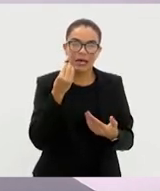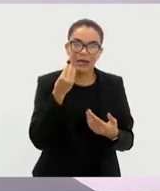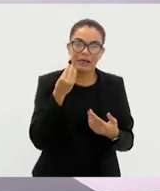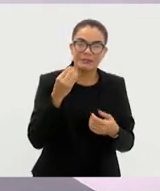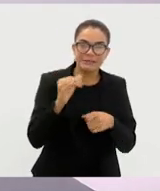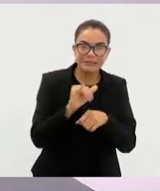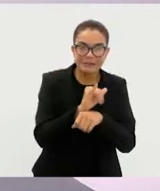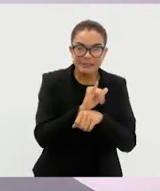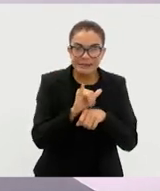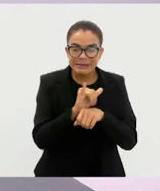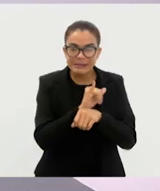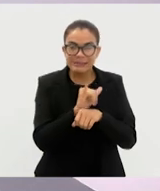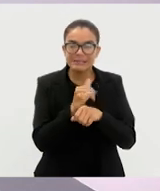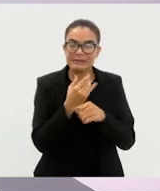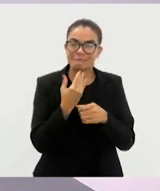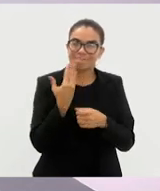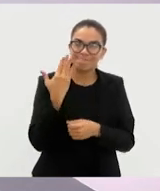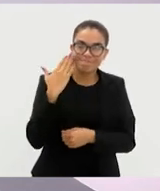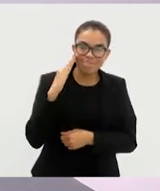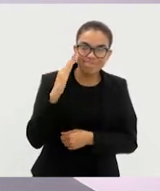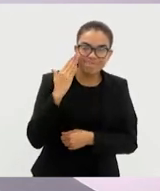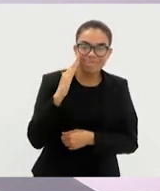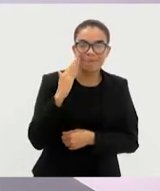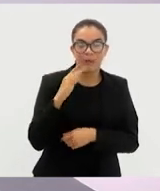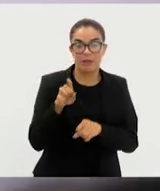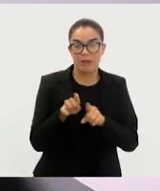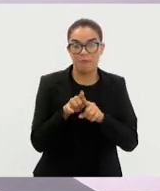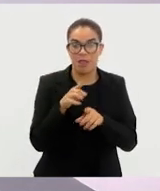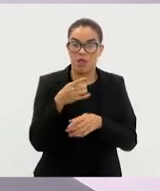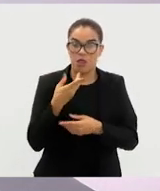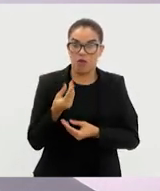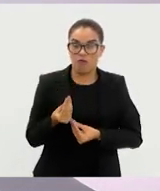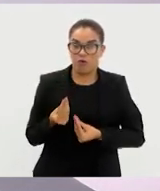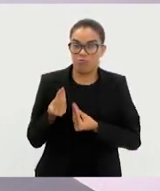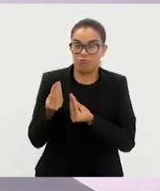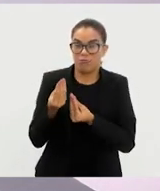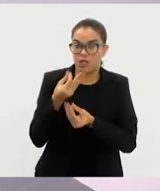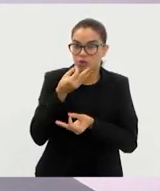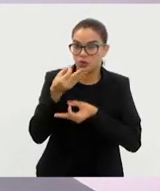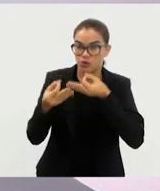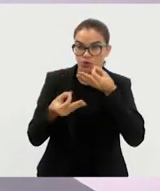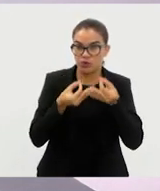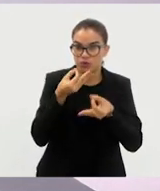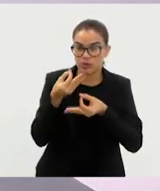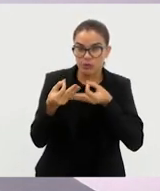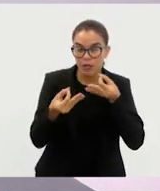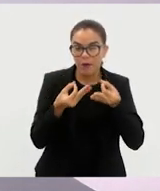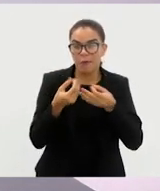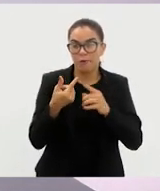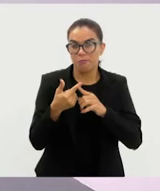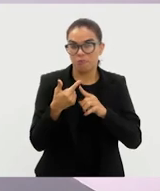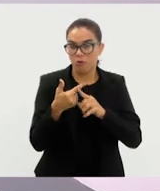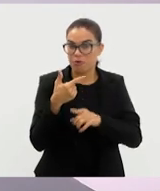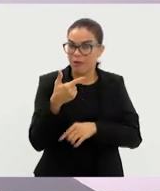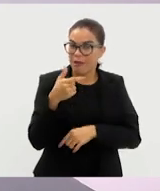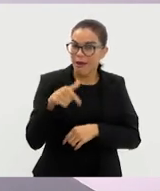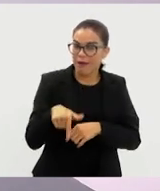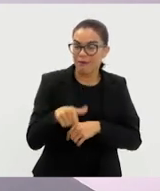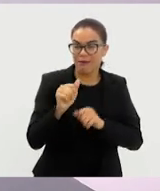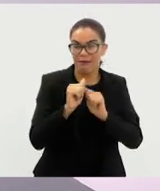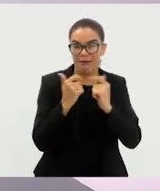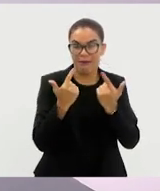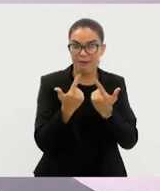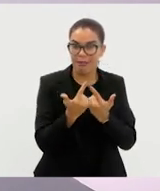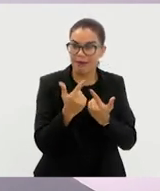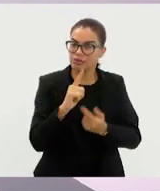esse entendimento. Vou levar a minha posição, obviamente. Essa casa é uma casa presidencialista, o deputado